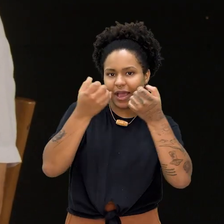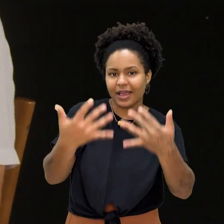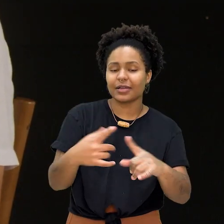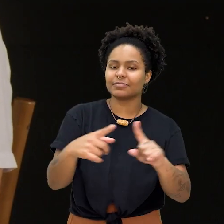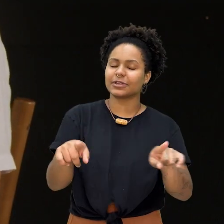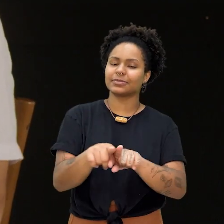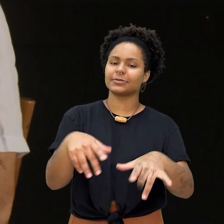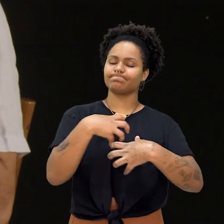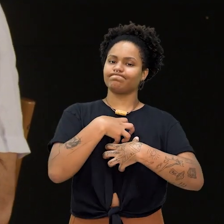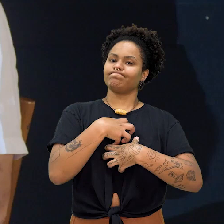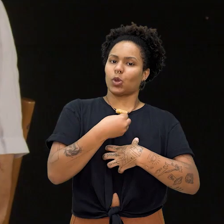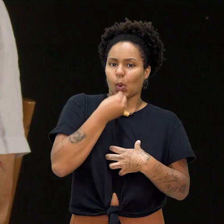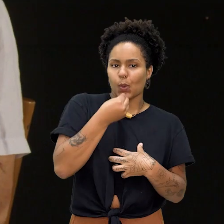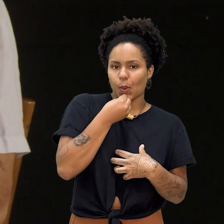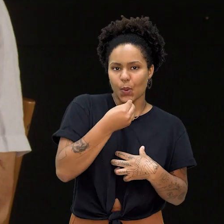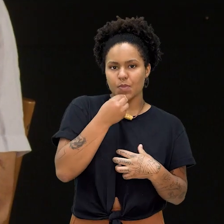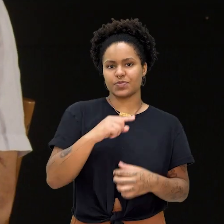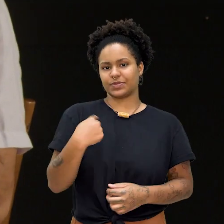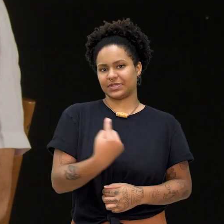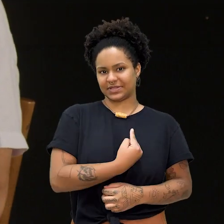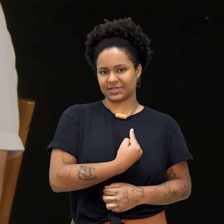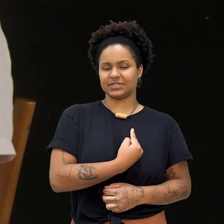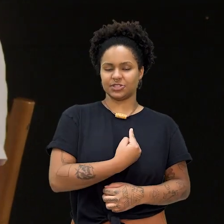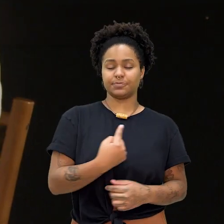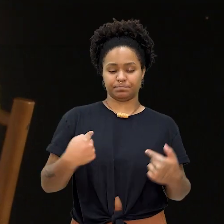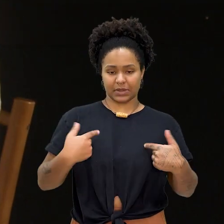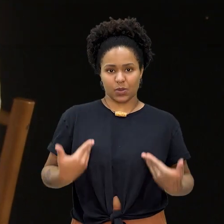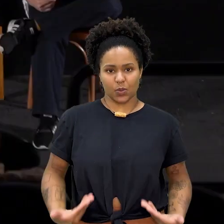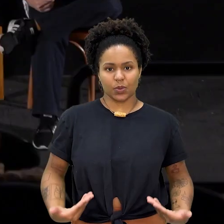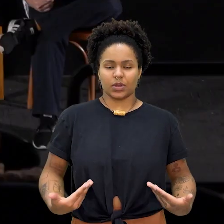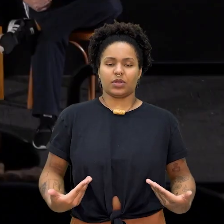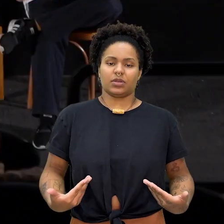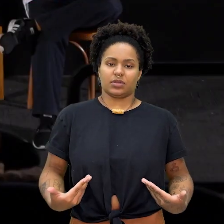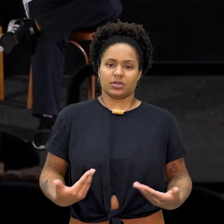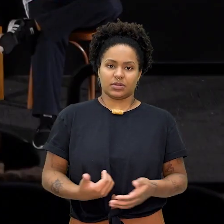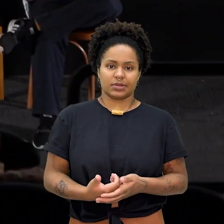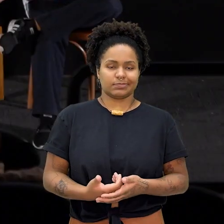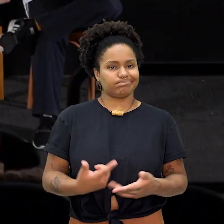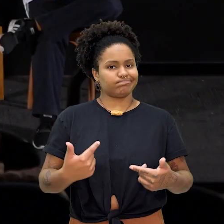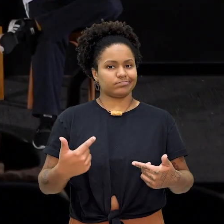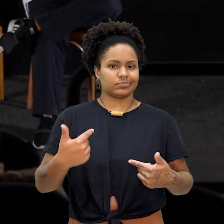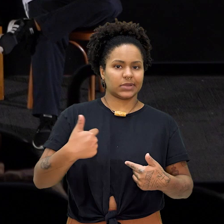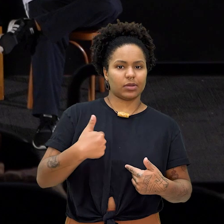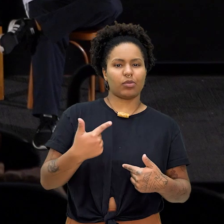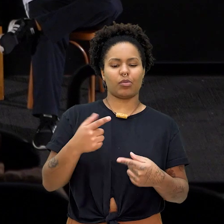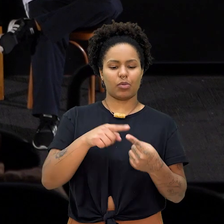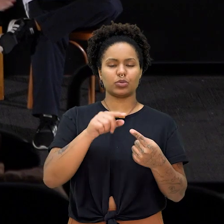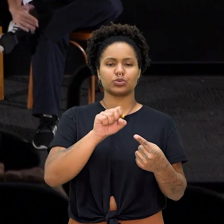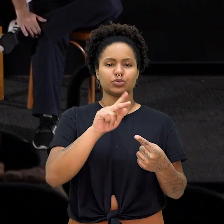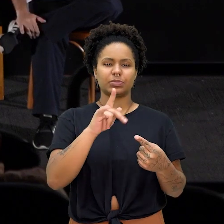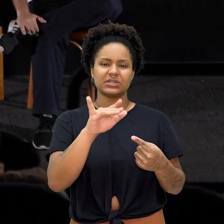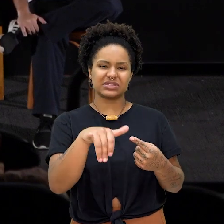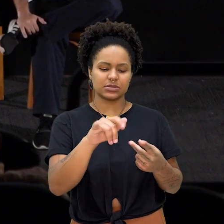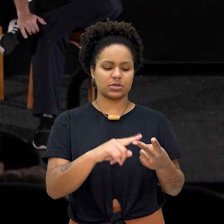mas uma imensa oportunidade para a gente. Eu e o Suplicy, a Mônica,